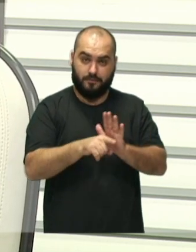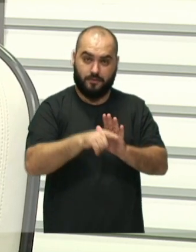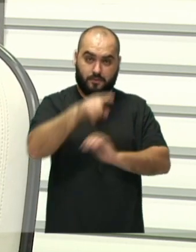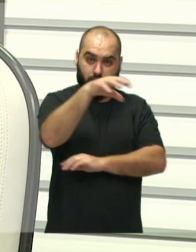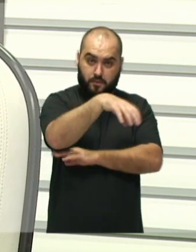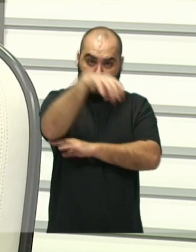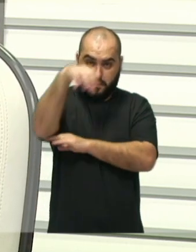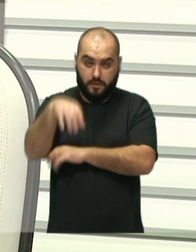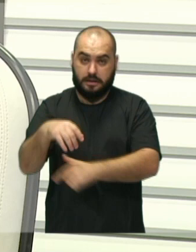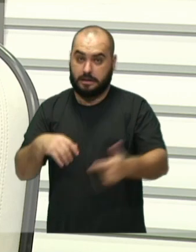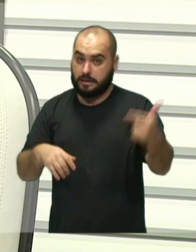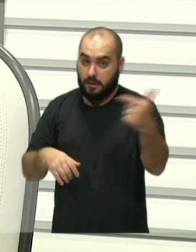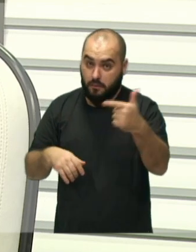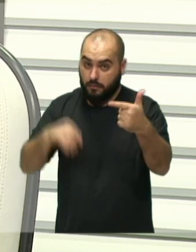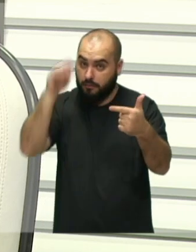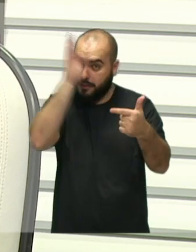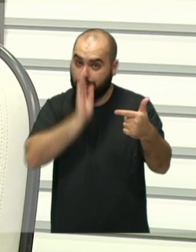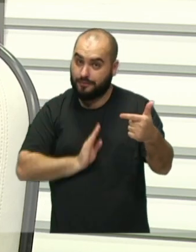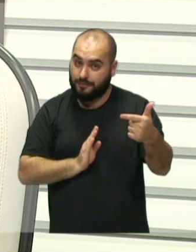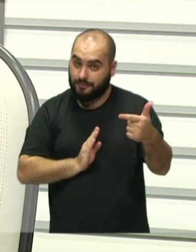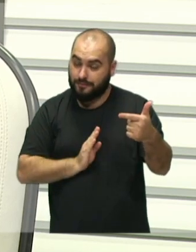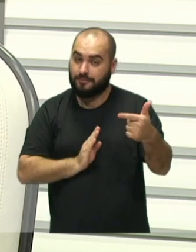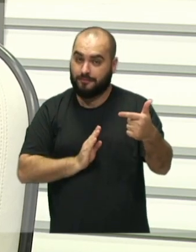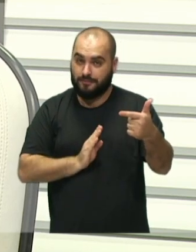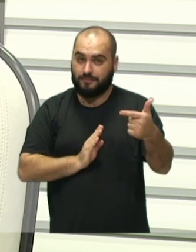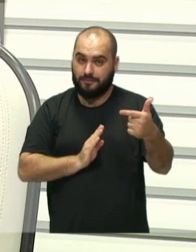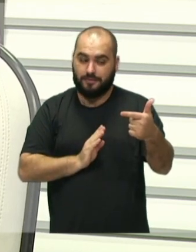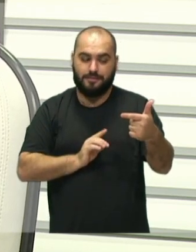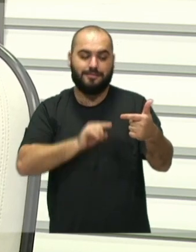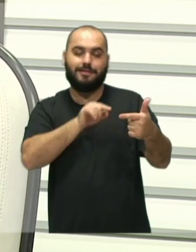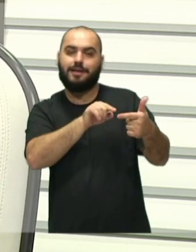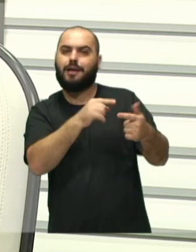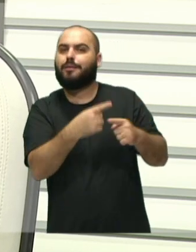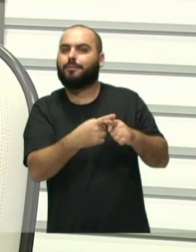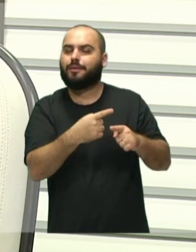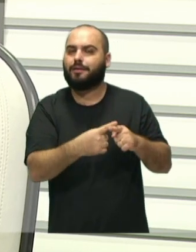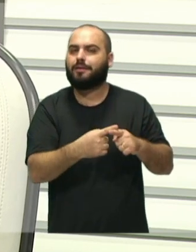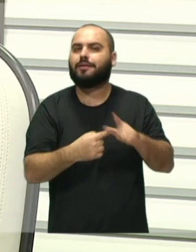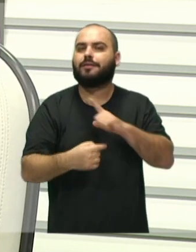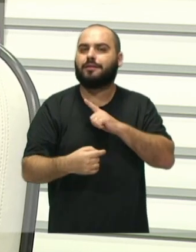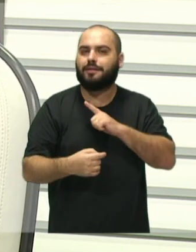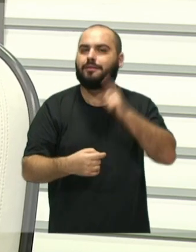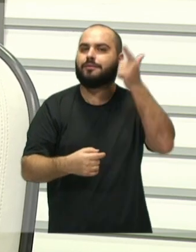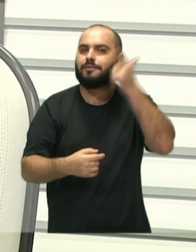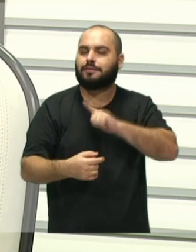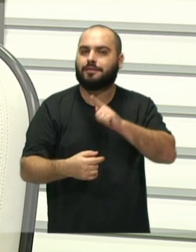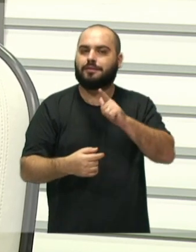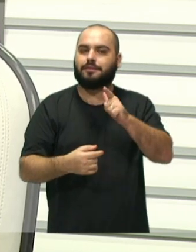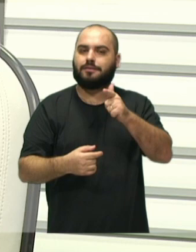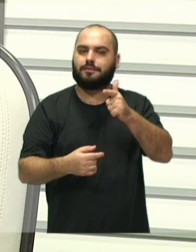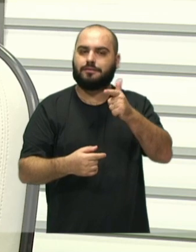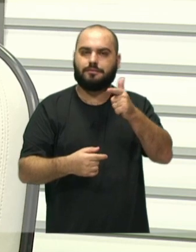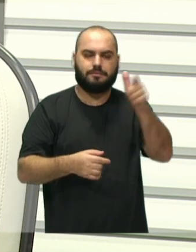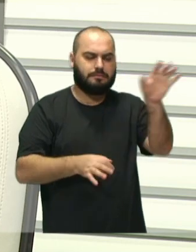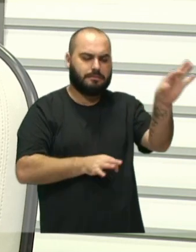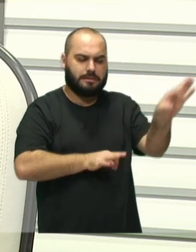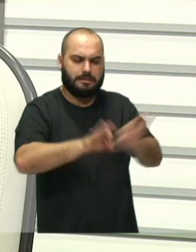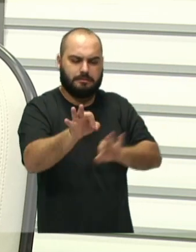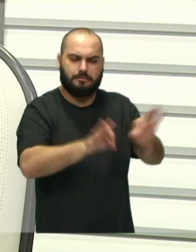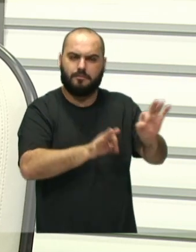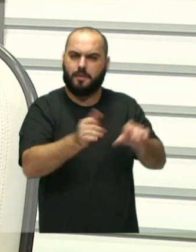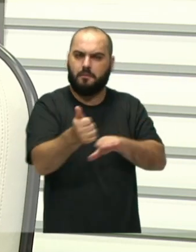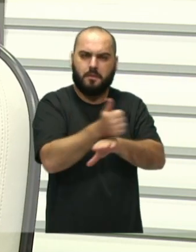contêineres é o segundo país e essa situação ela se dá nós temos uma mão de obra muito preparada